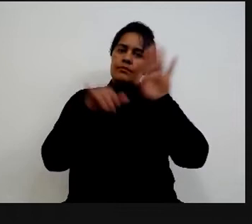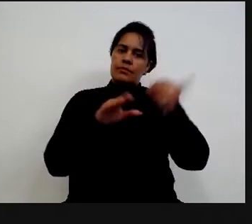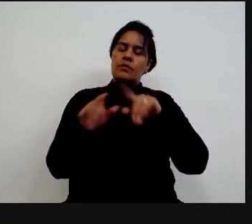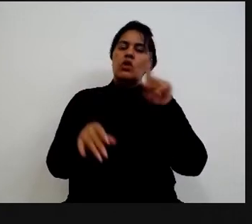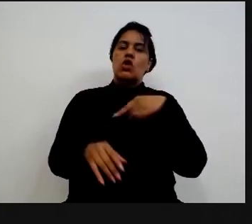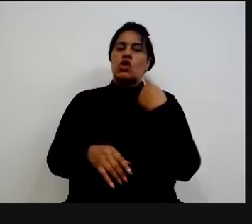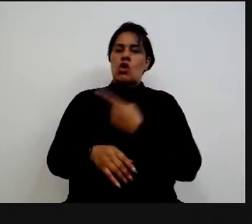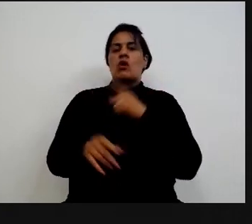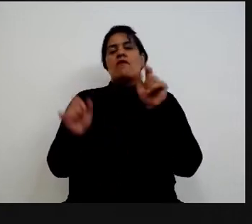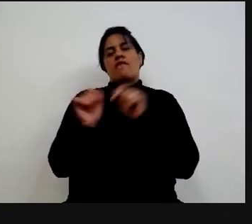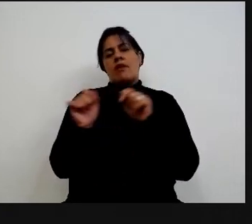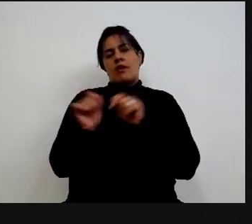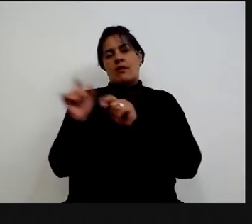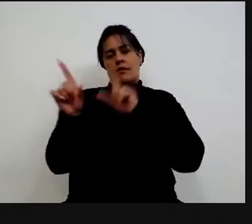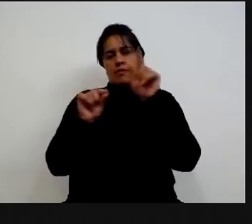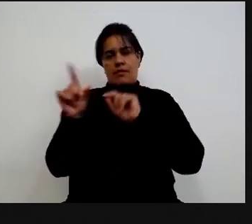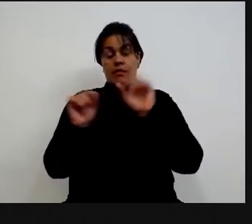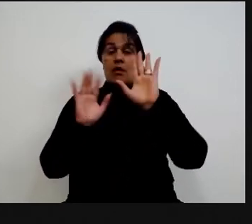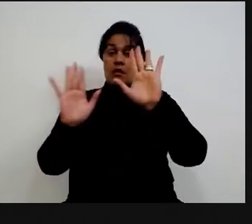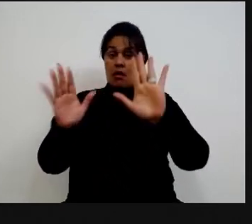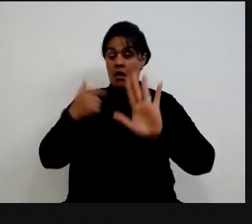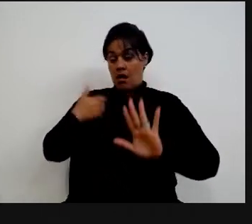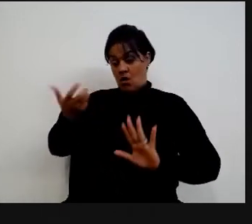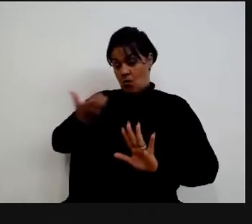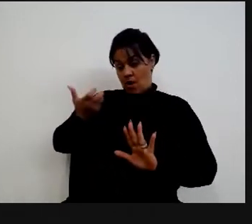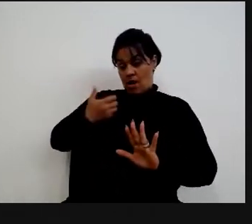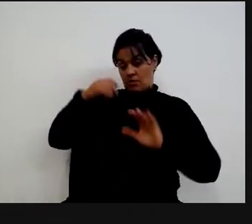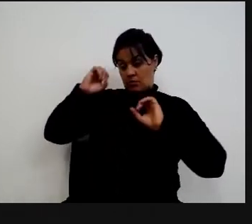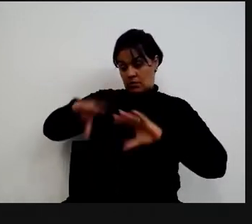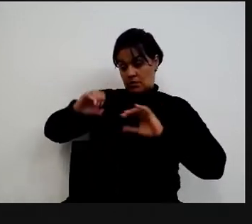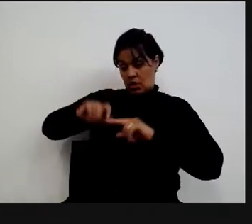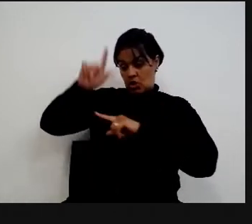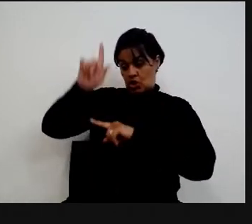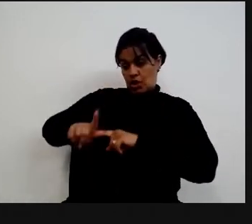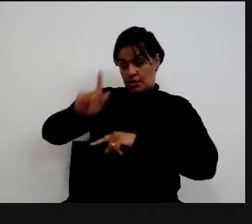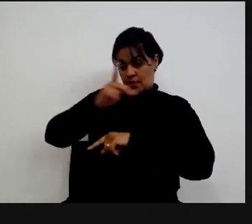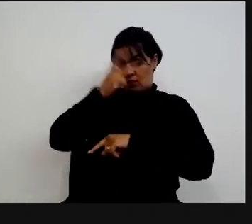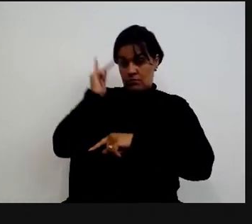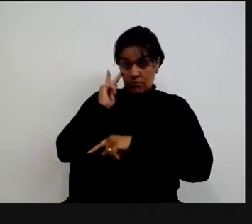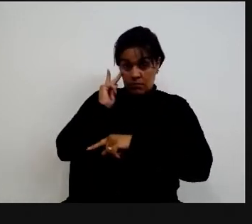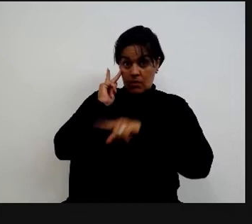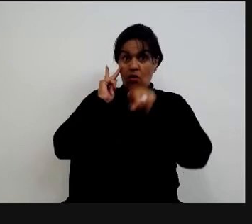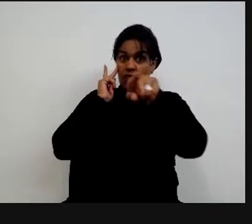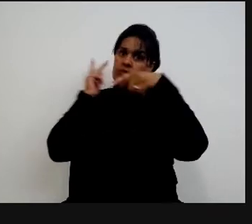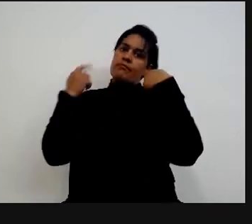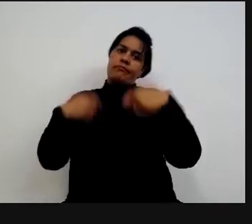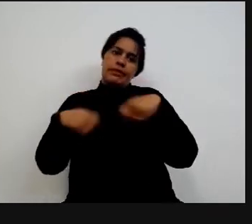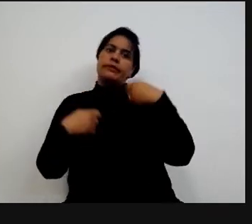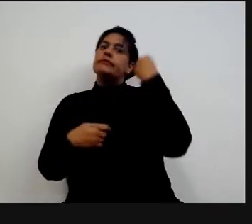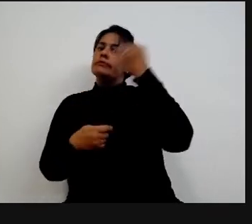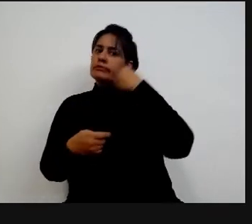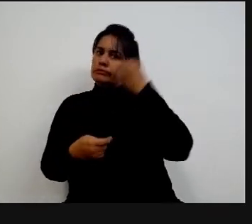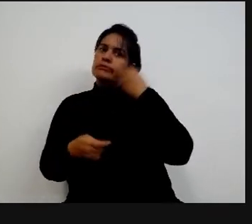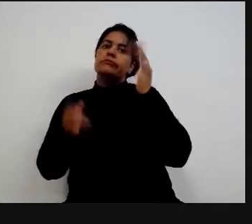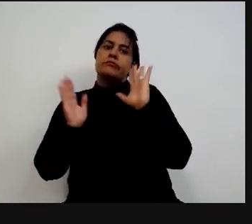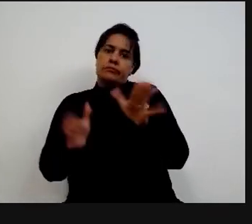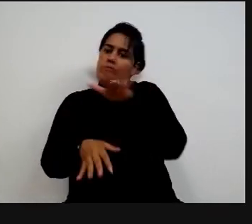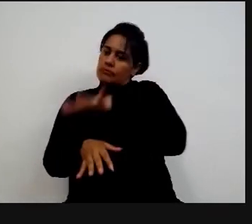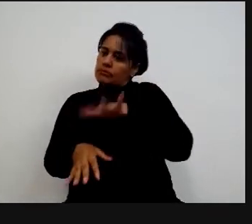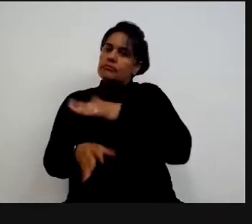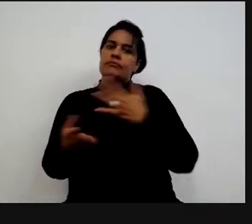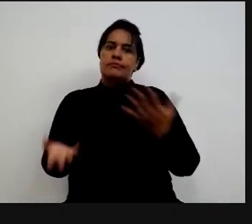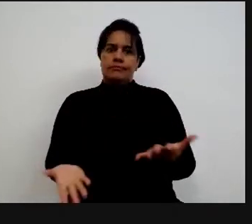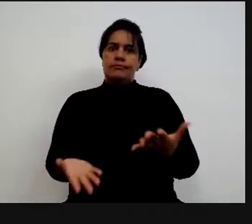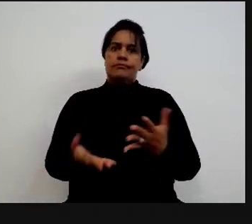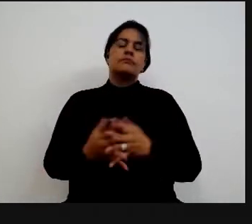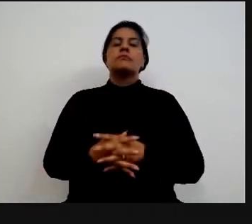já fazemos essa seleção. Eu quero ser professor de gestão de pessoas, então você tem que ter uma bagagem nessa área de gestão de